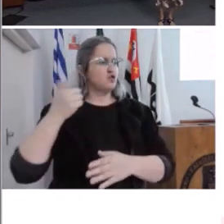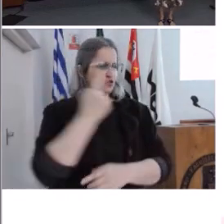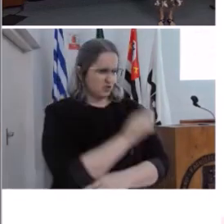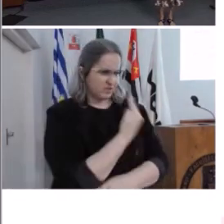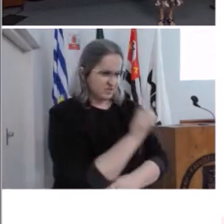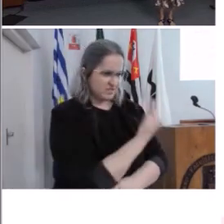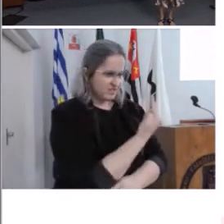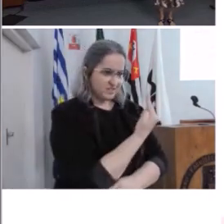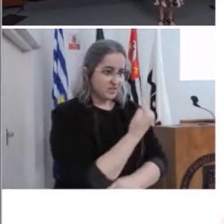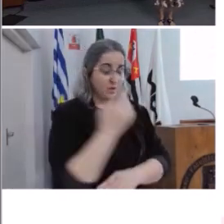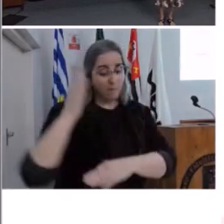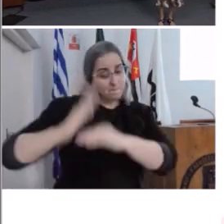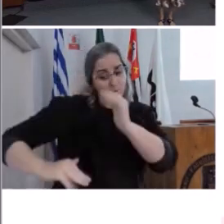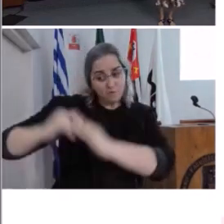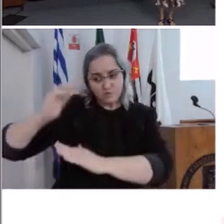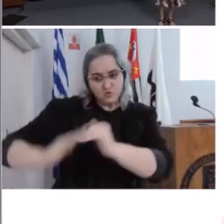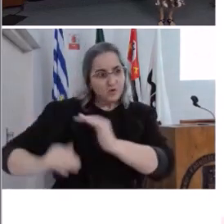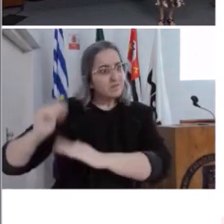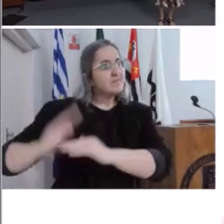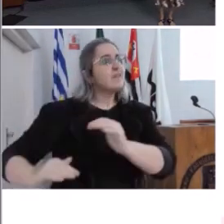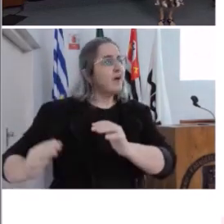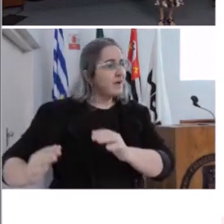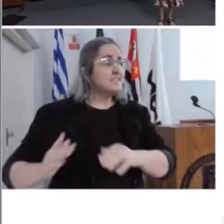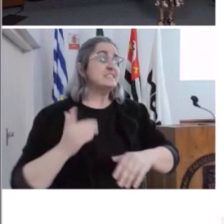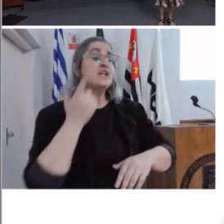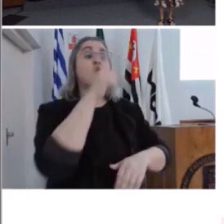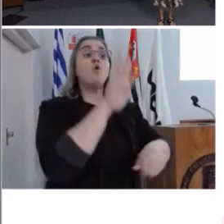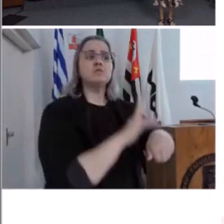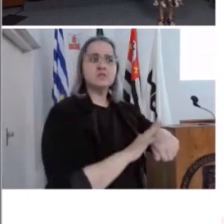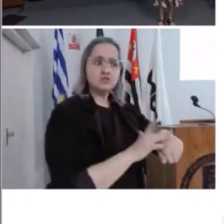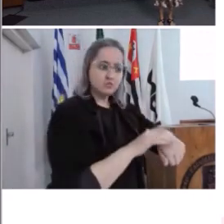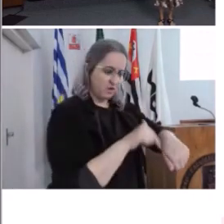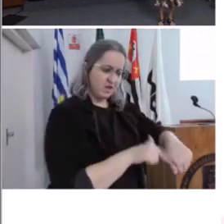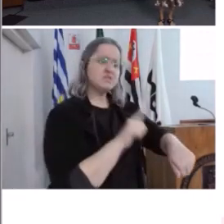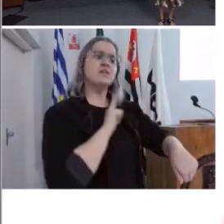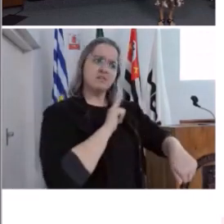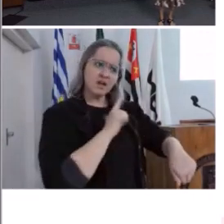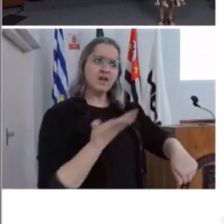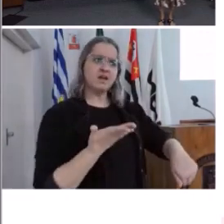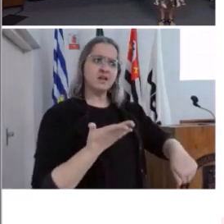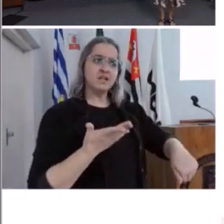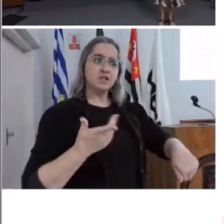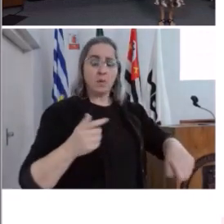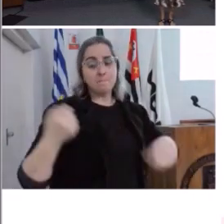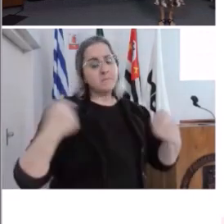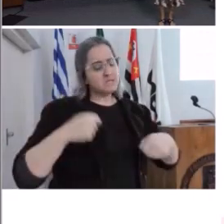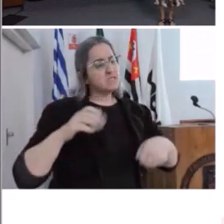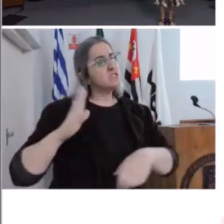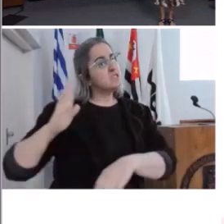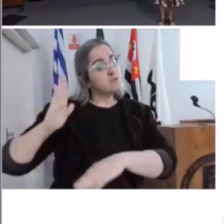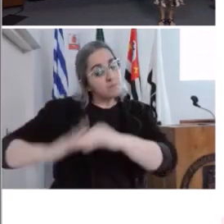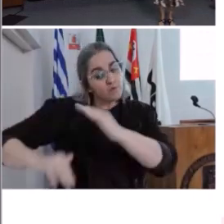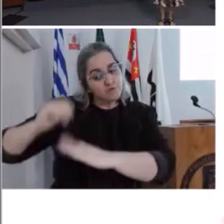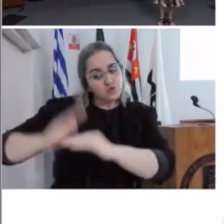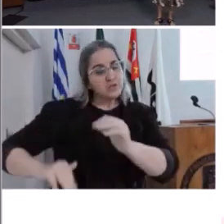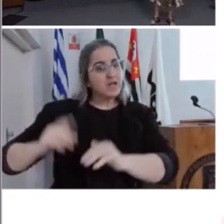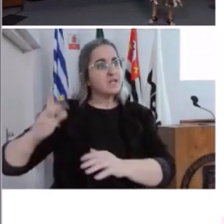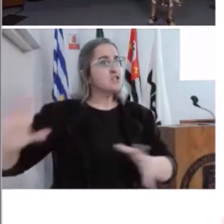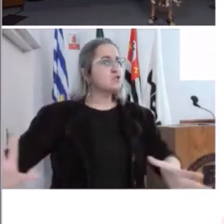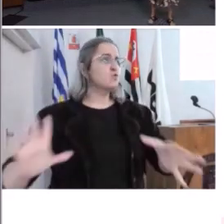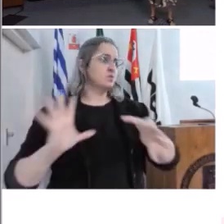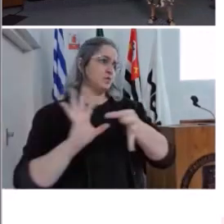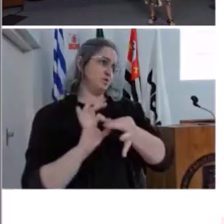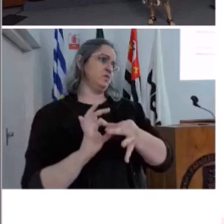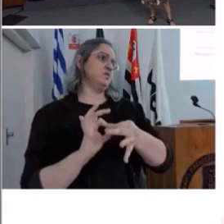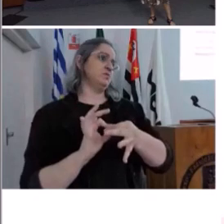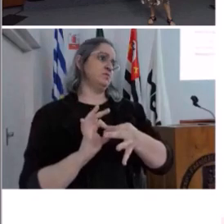trabalhar nesses grupos, porque existem comorbidades, existem outras áreas envolvidas, não tem como os multiprofissionais não estarem juntos. Vide